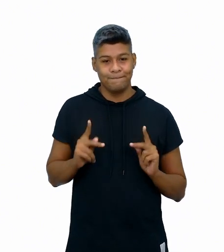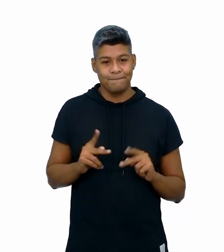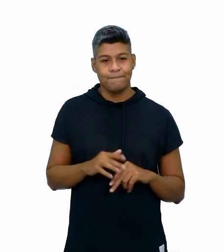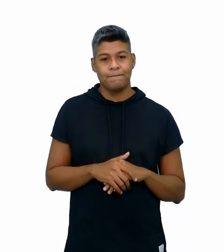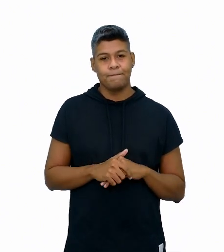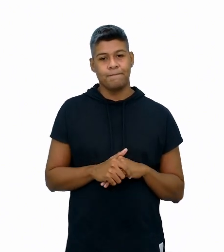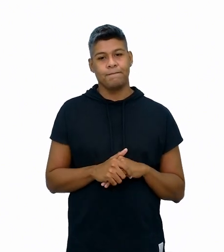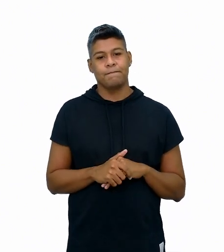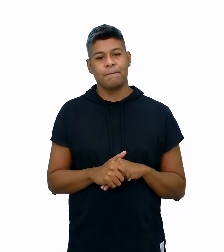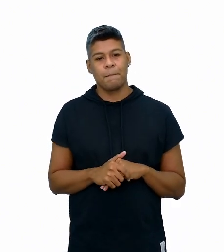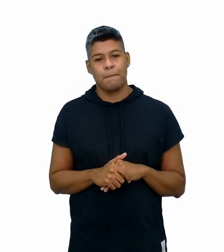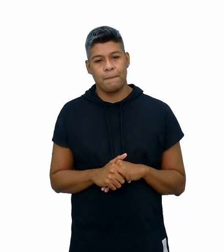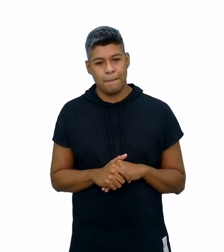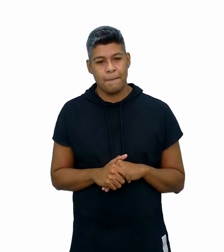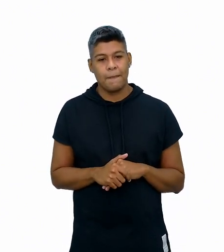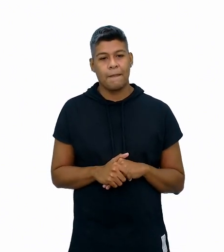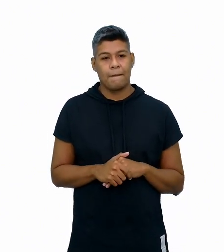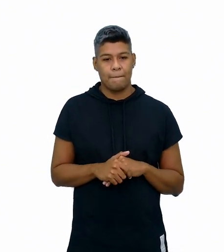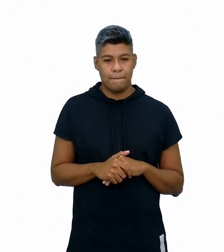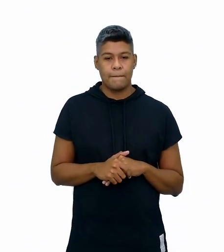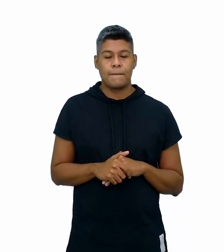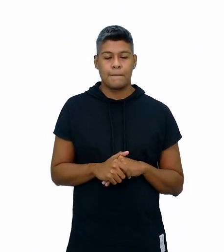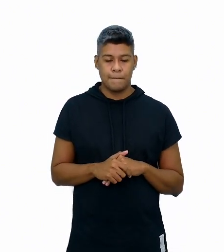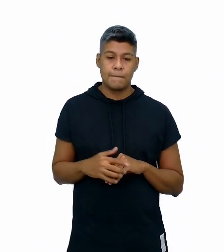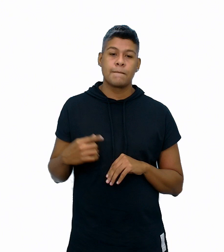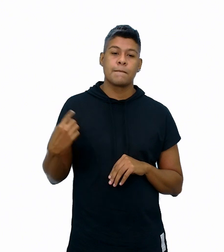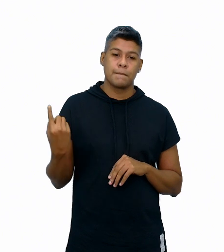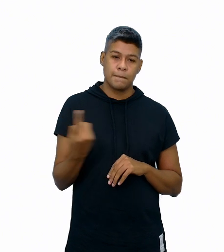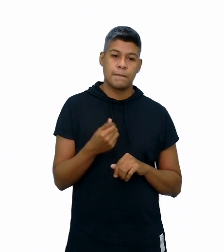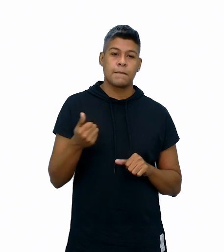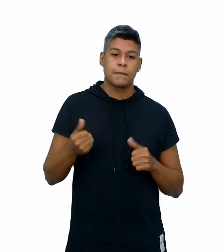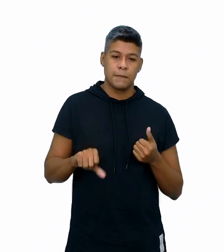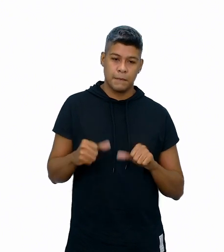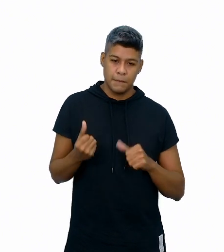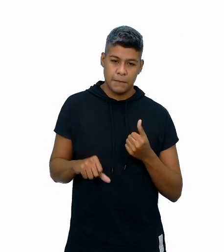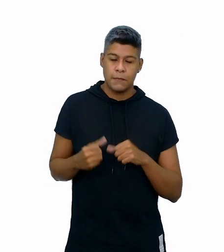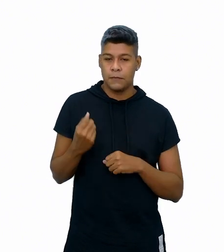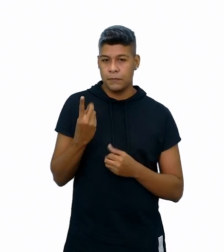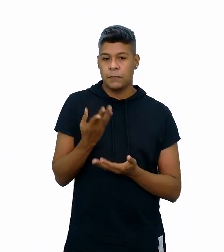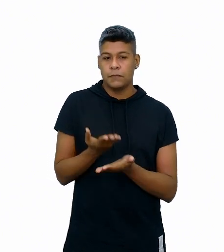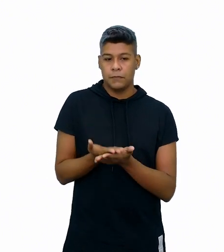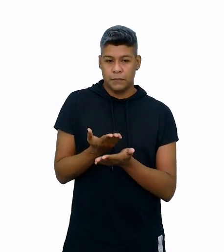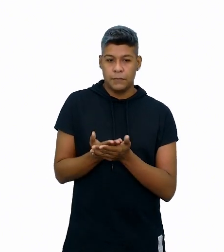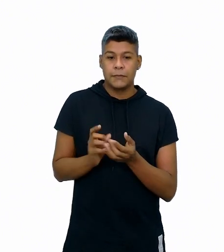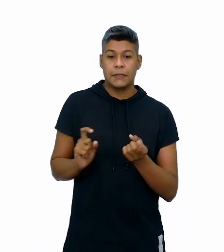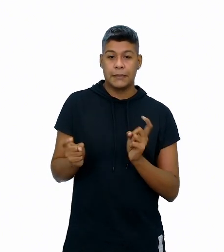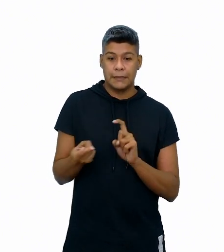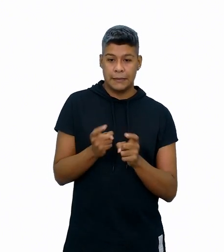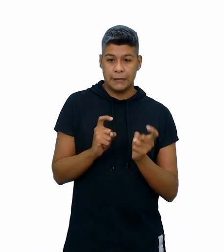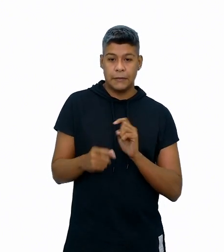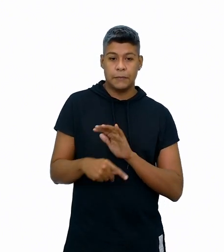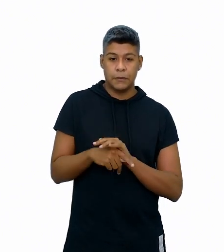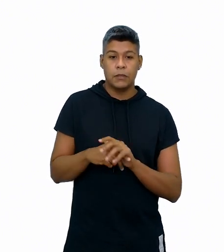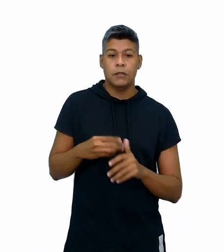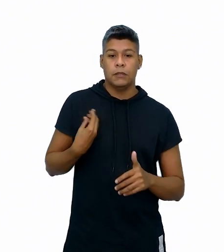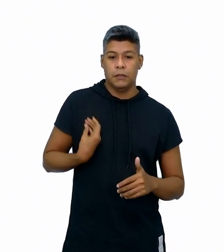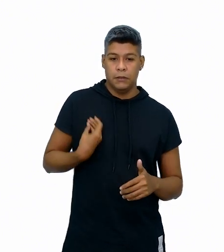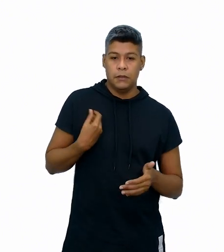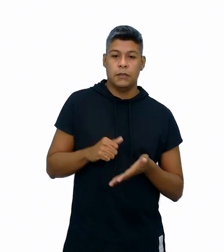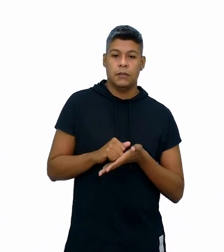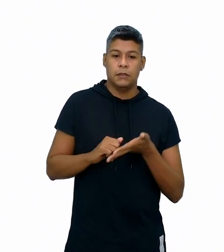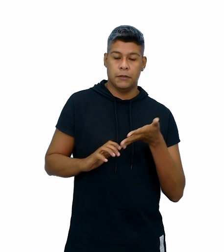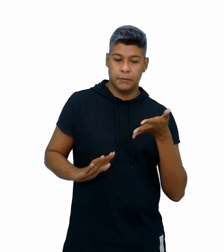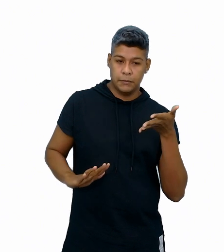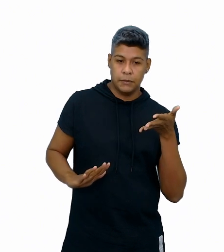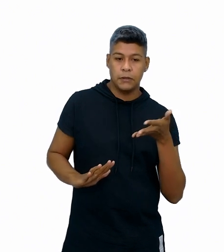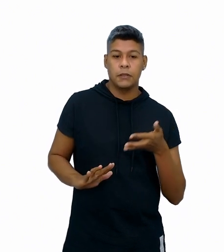só sistematizando a formação, né, então nós analisamos aí 2 aulas, discutimos sobre a aplicação da